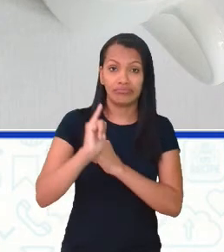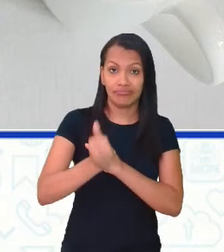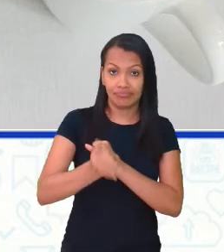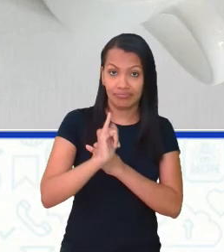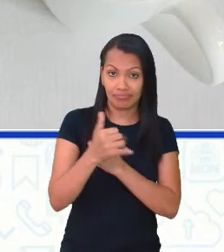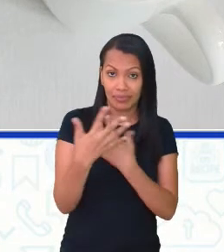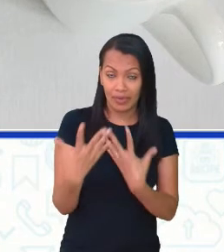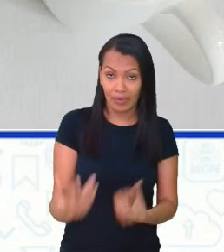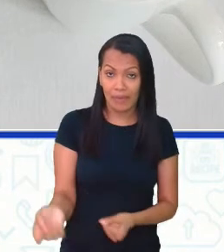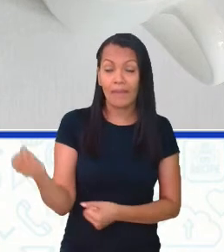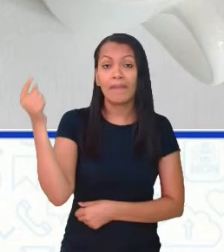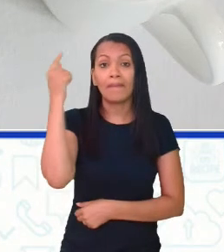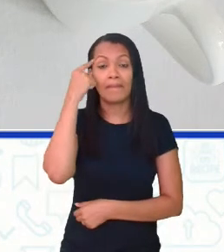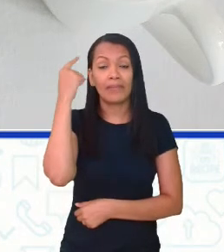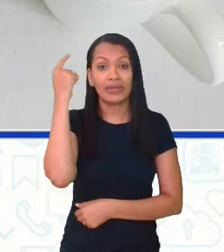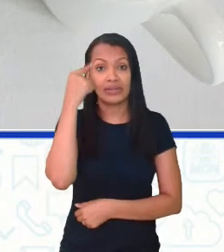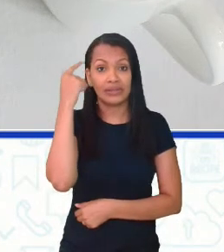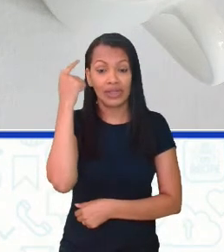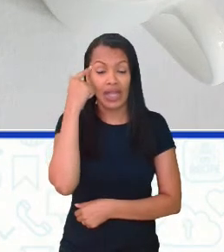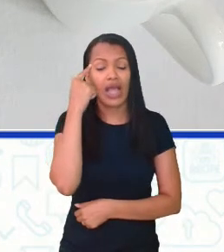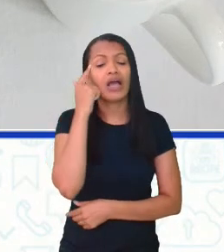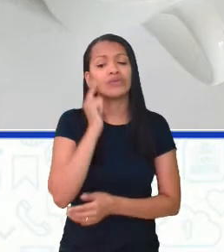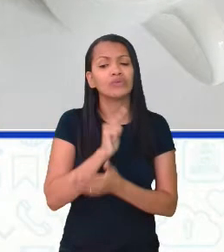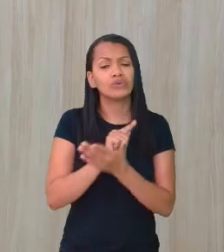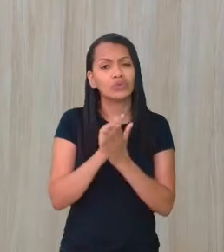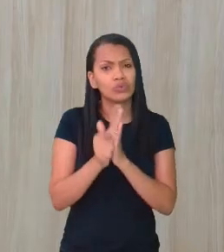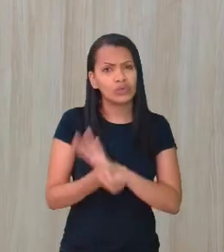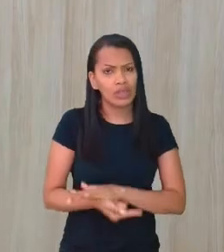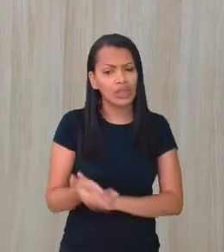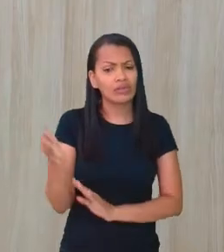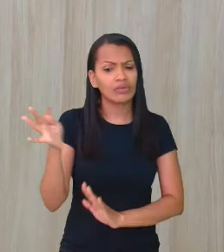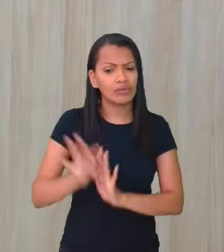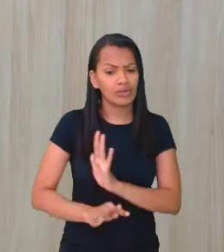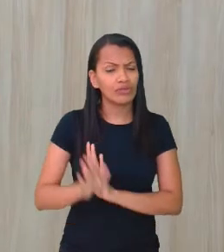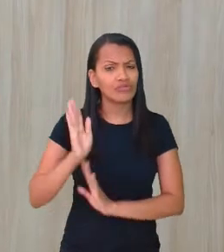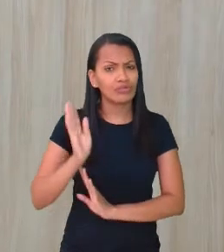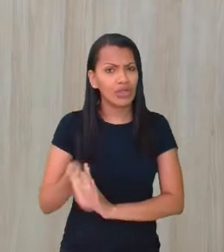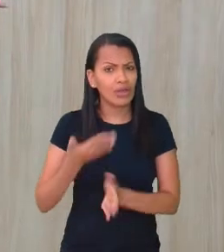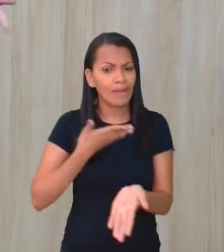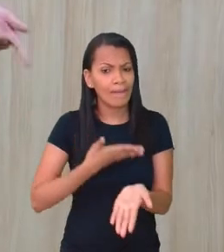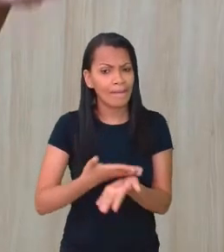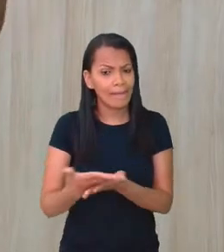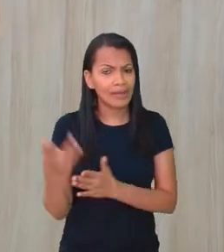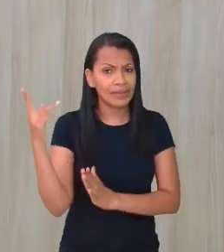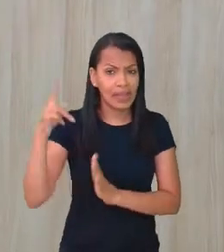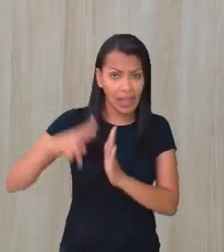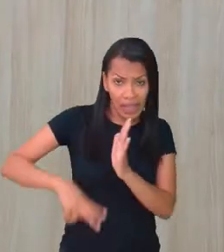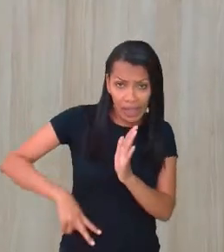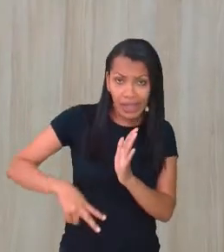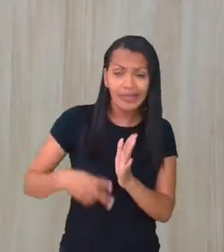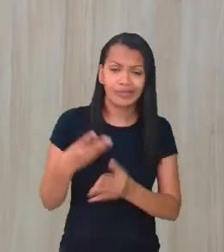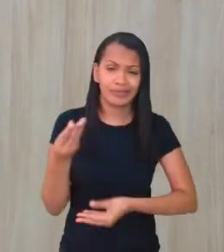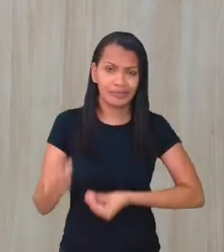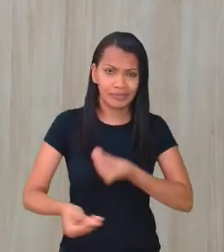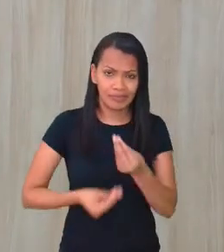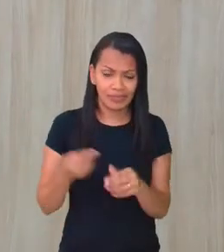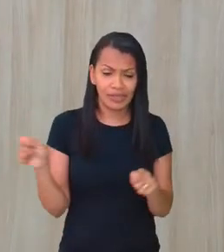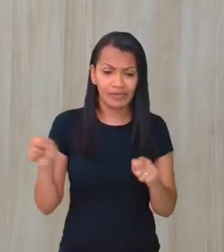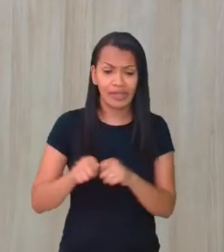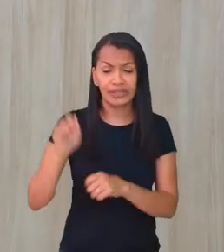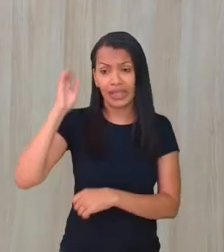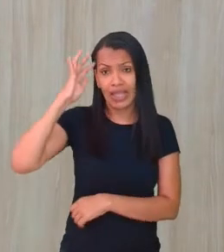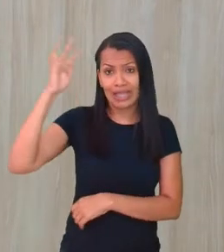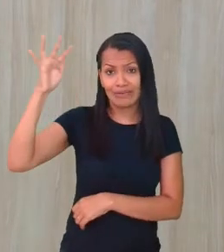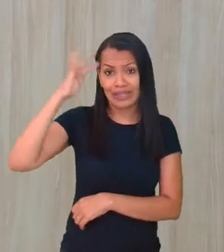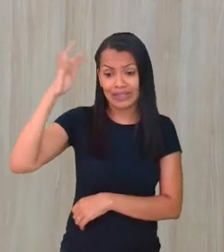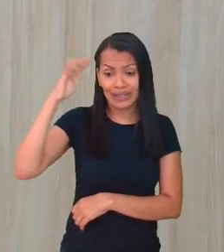definição geral do gênero textual, eu queria que a gente começasse a nossa aula já lendo uma crônica e a partir dela a gente faz as reflexões